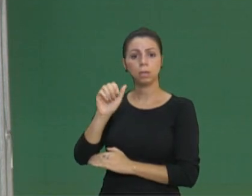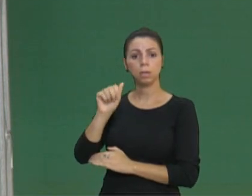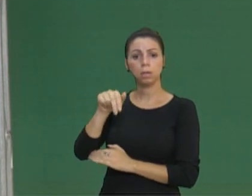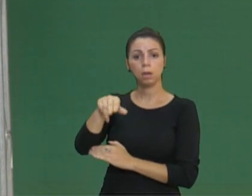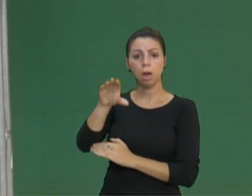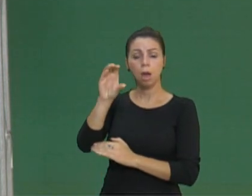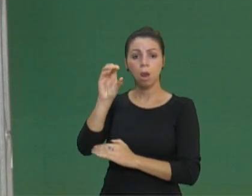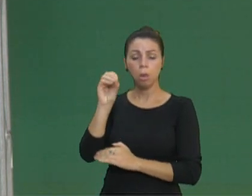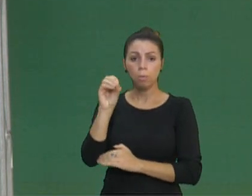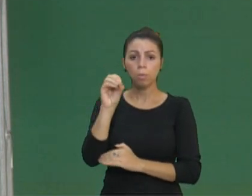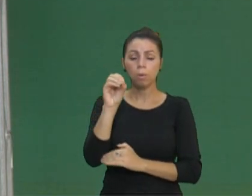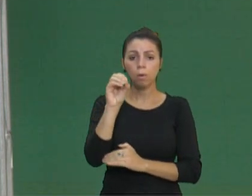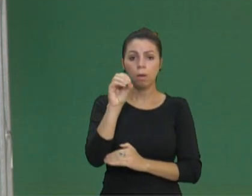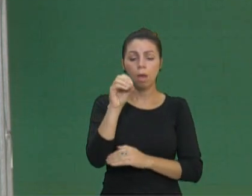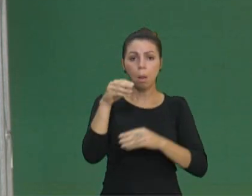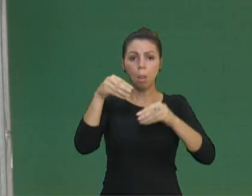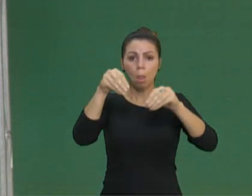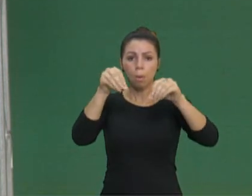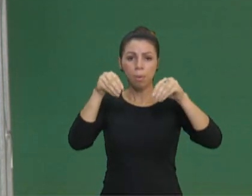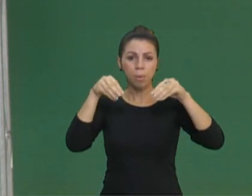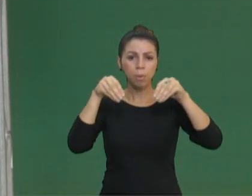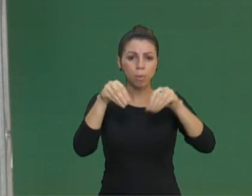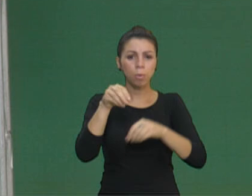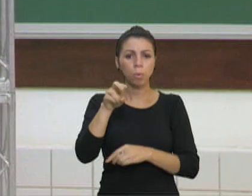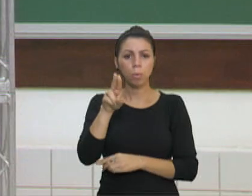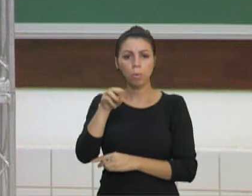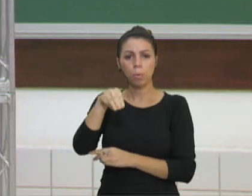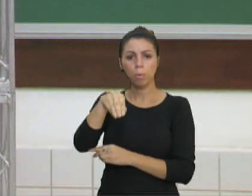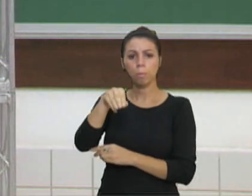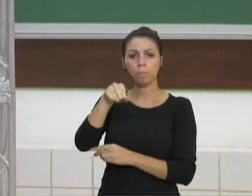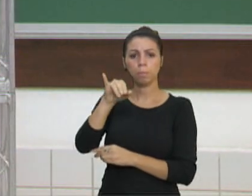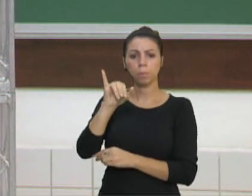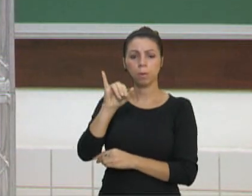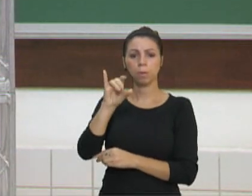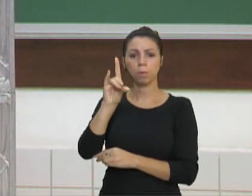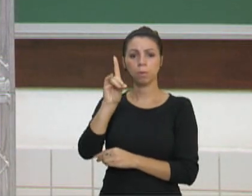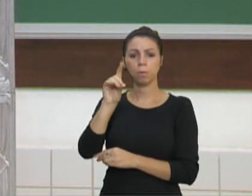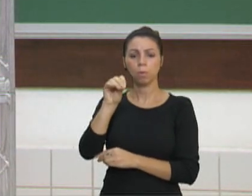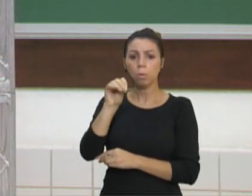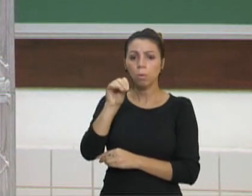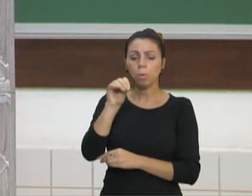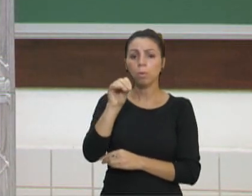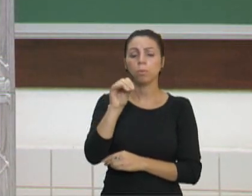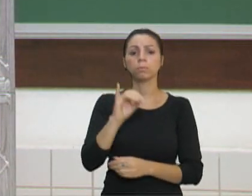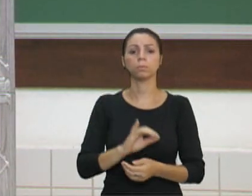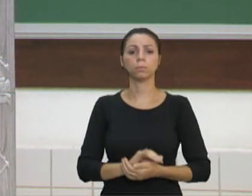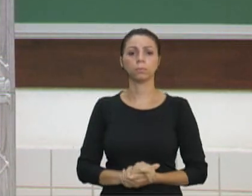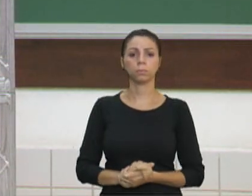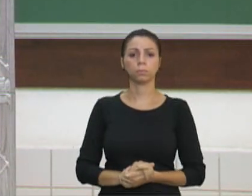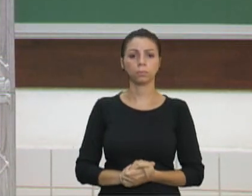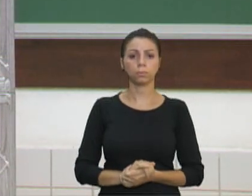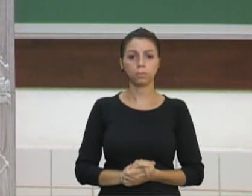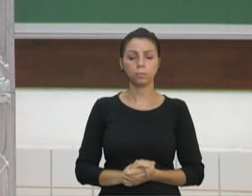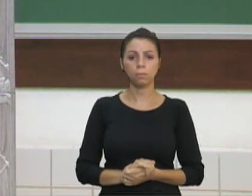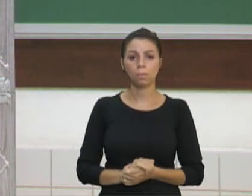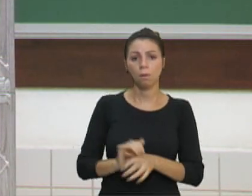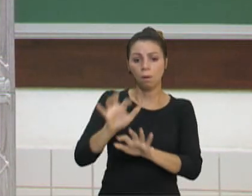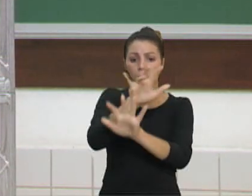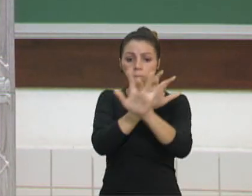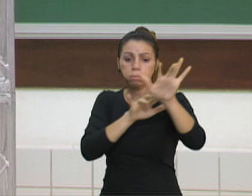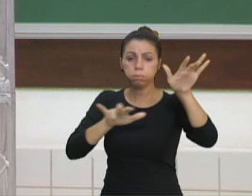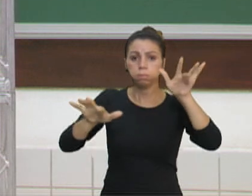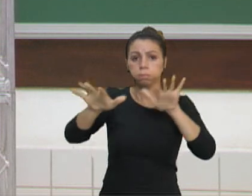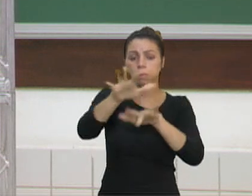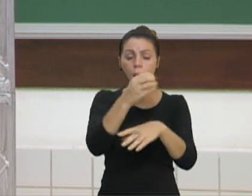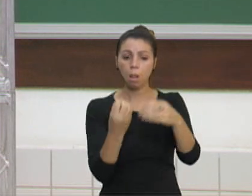mais umidade. Então, dependendo do local onde essa massa de ar ela é originada, ela